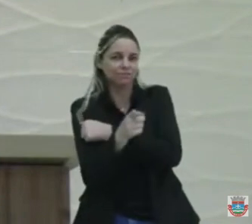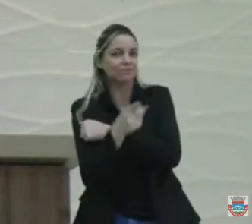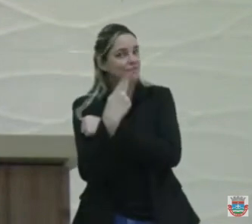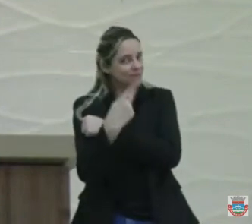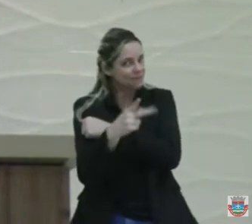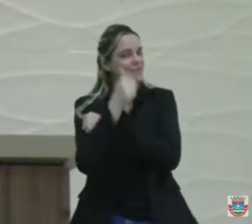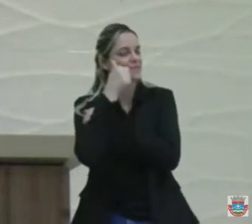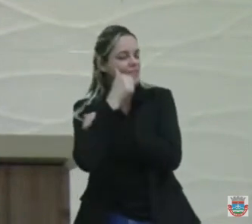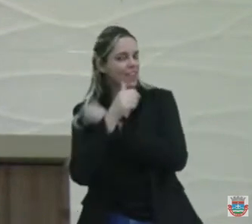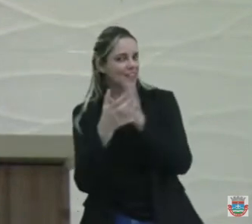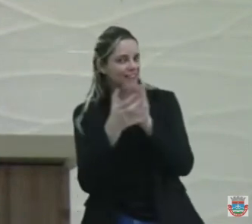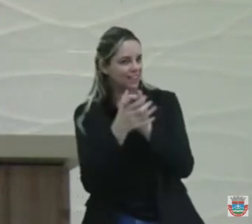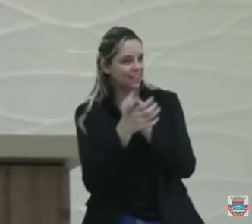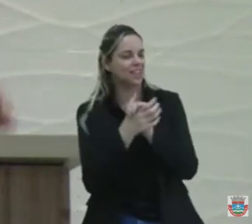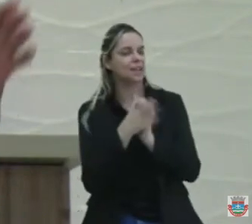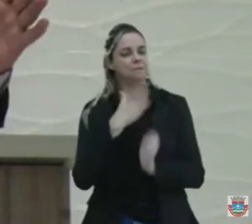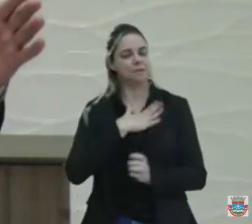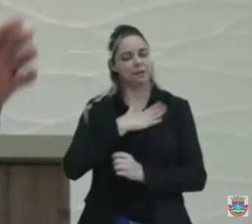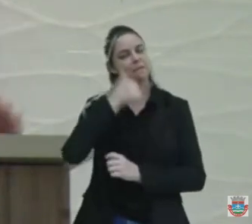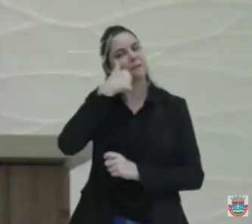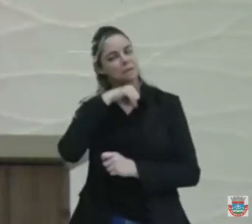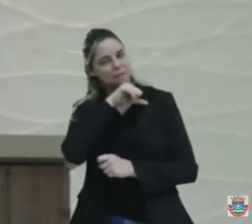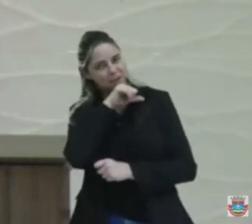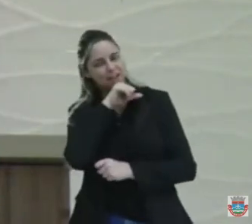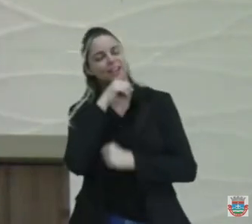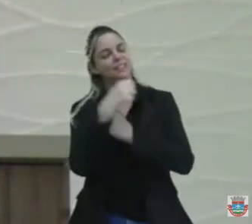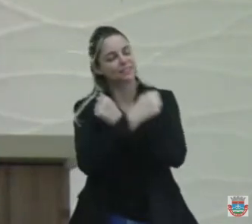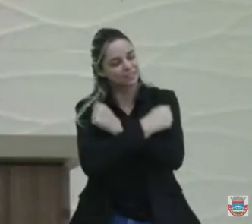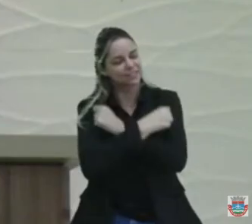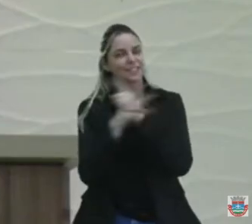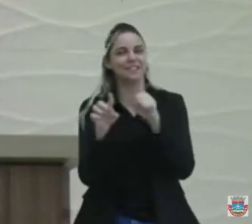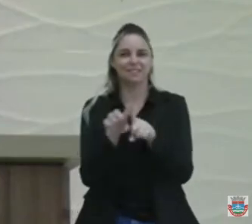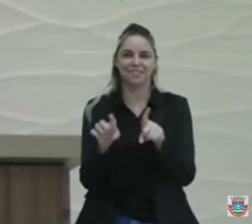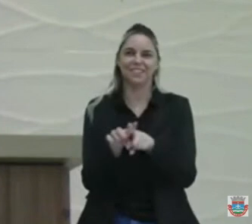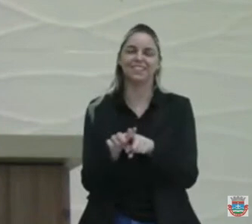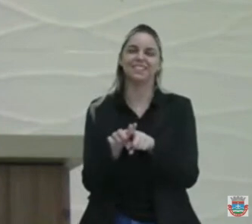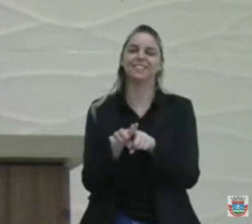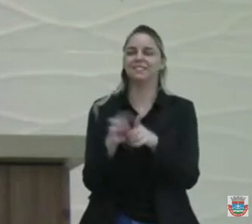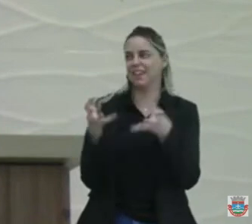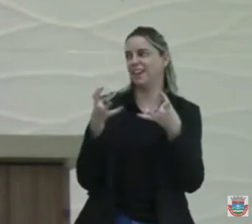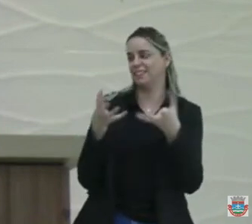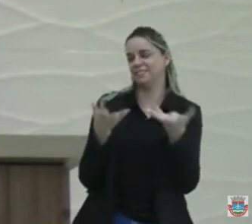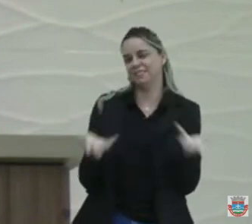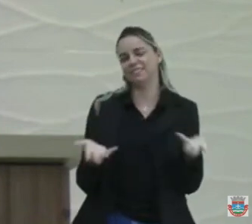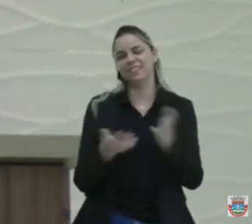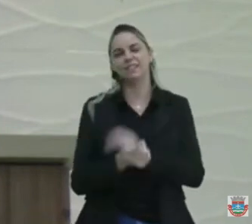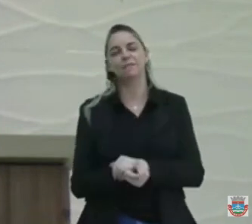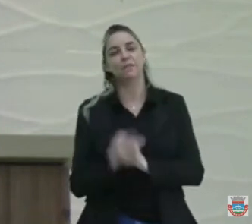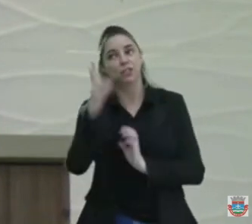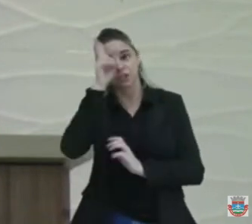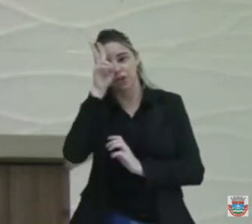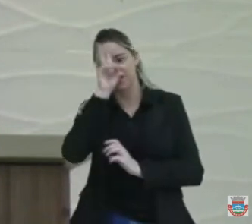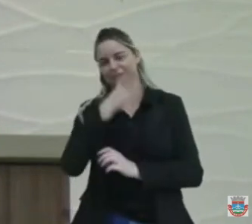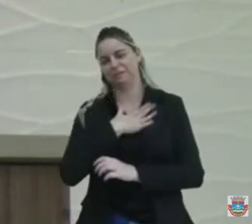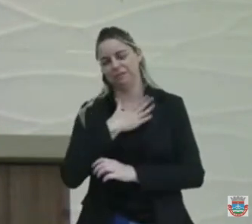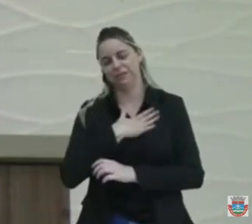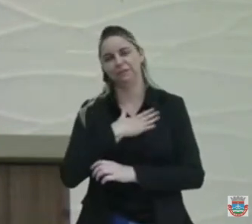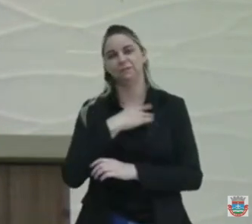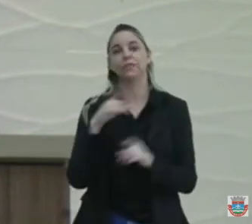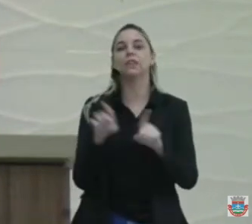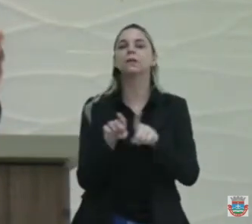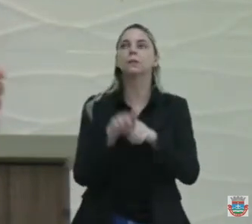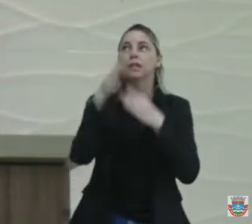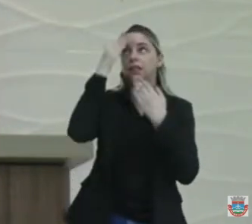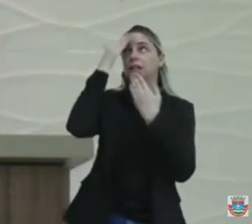família, à minha mãe e todos aqueles que fazem parte da minha história. Agradecendo a Deus por